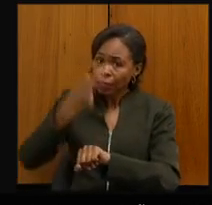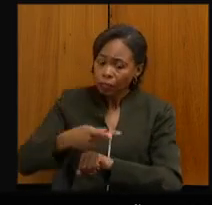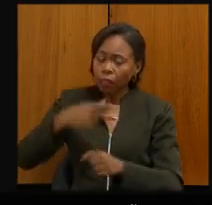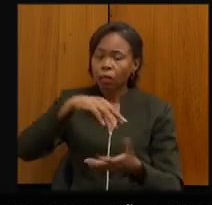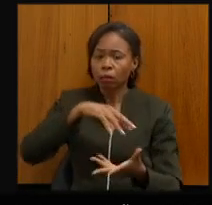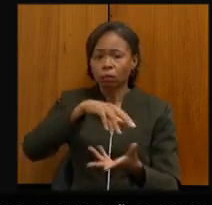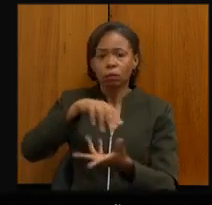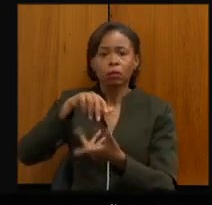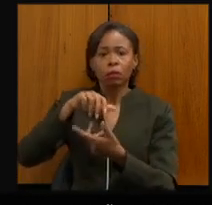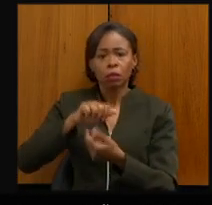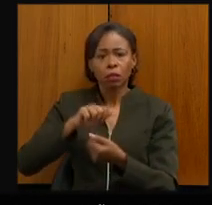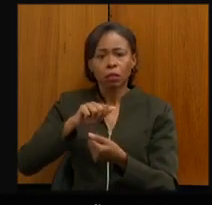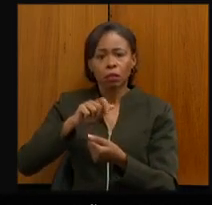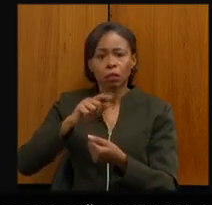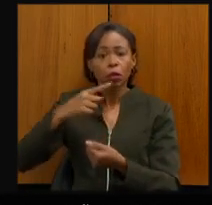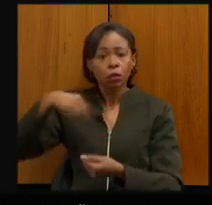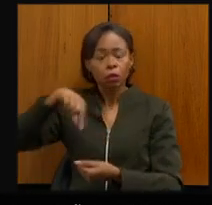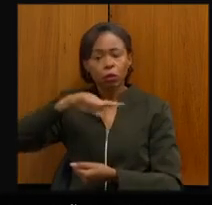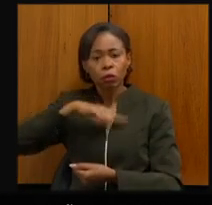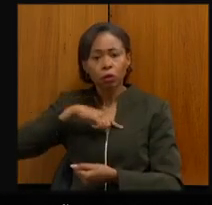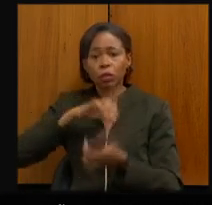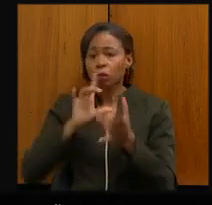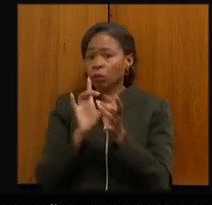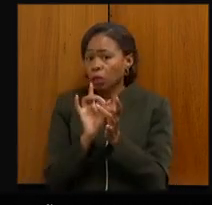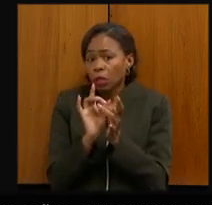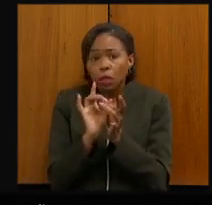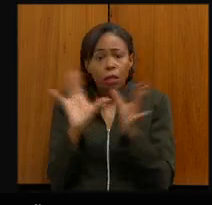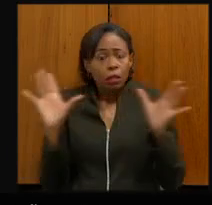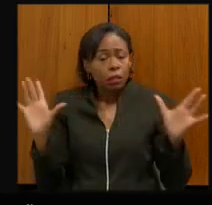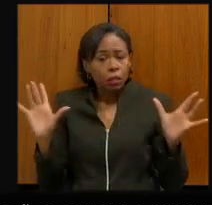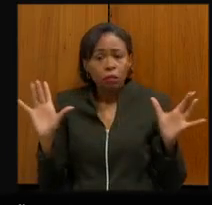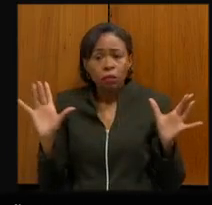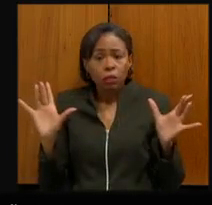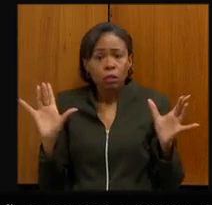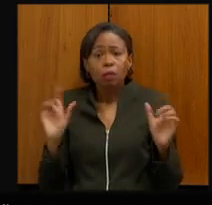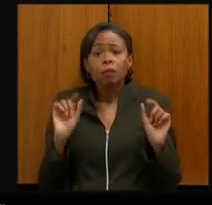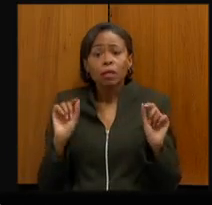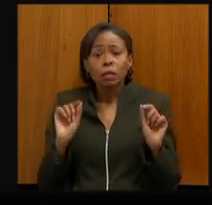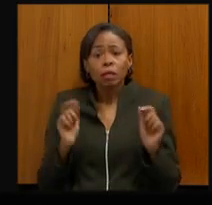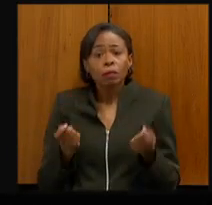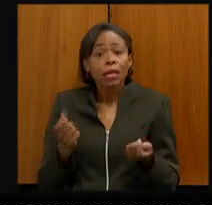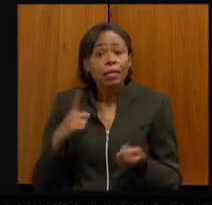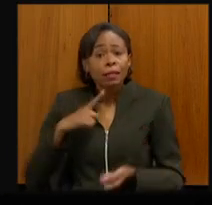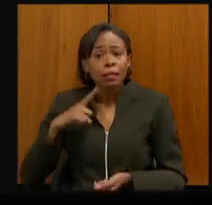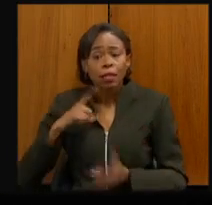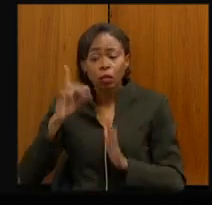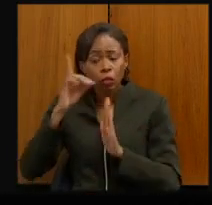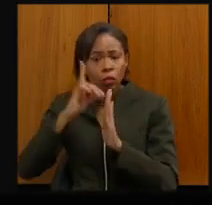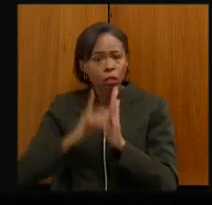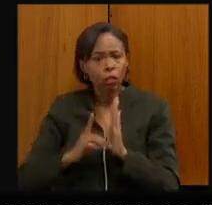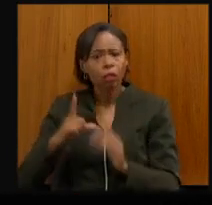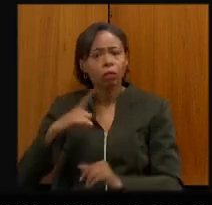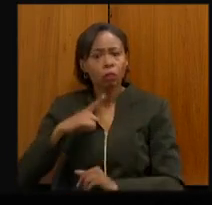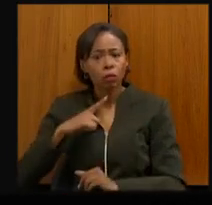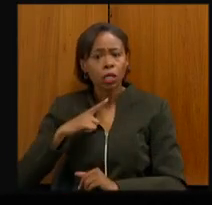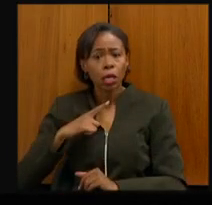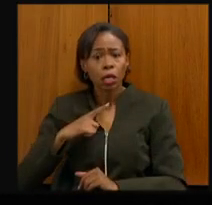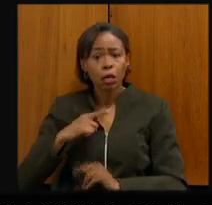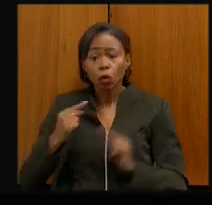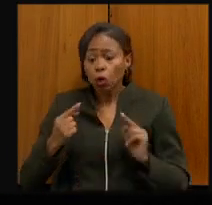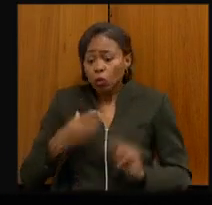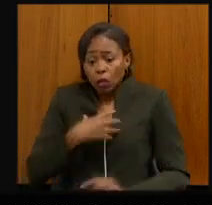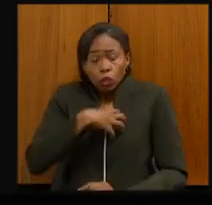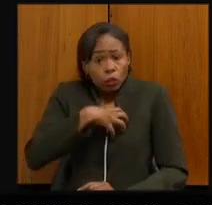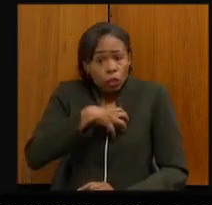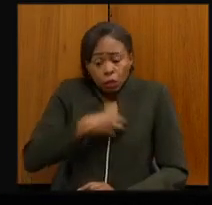somos livres para poder nós ter os nossos direitos de nossas formas de vida tem